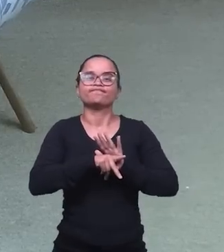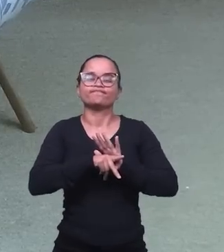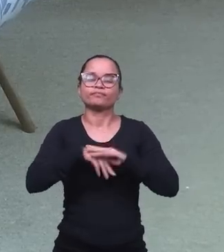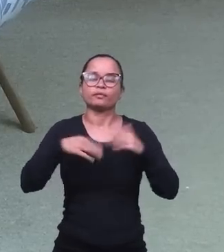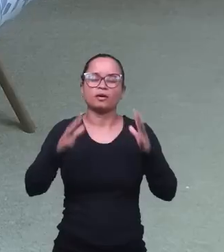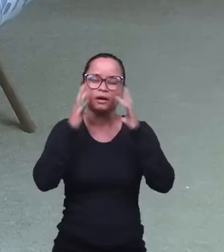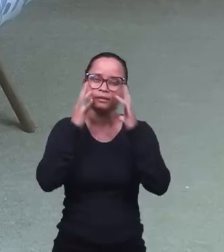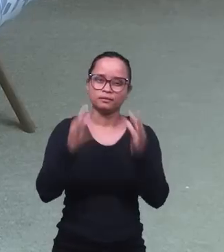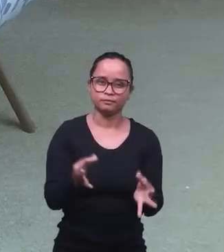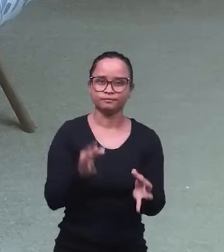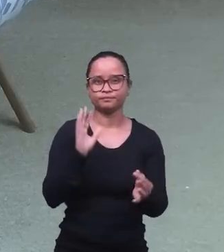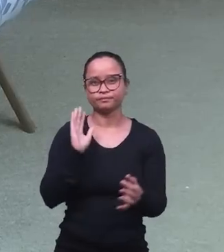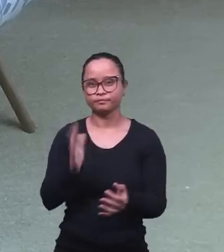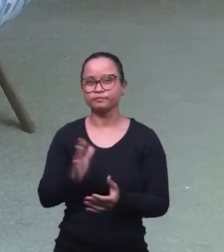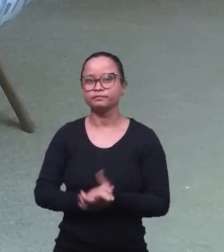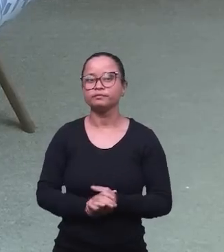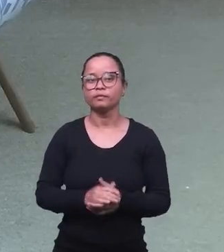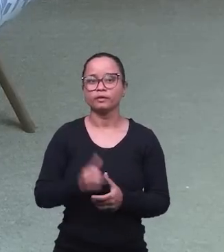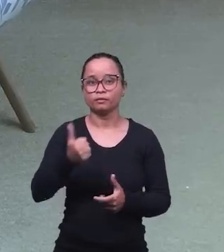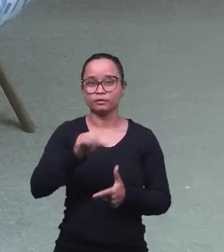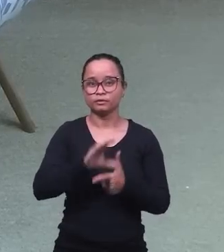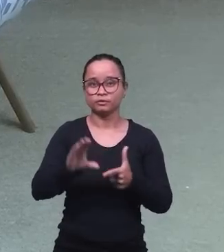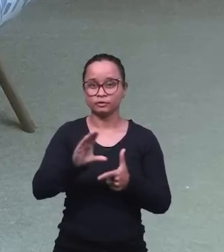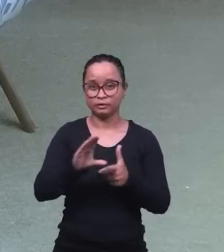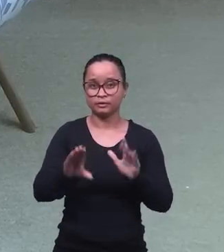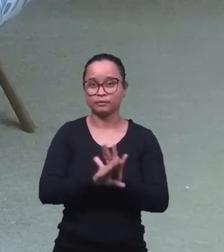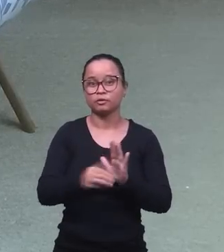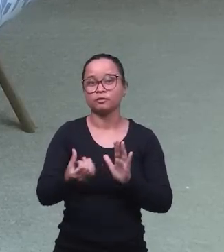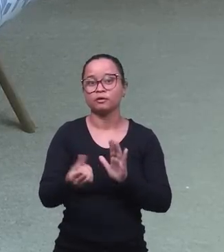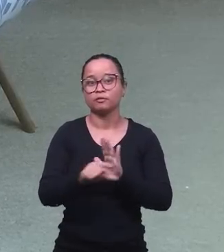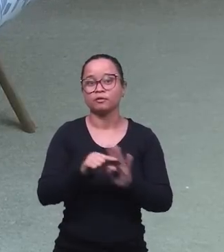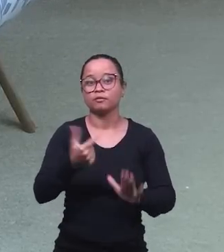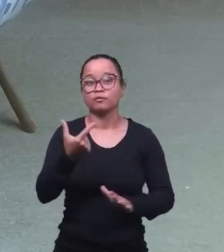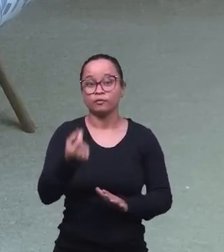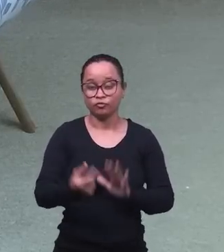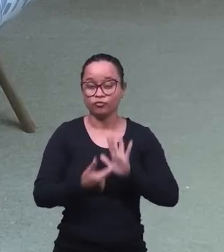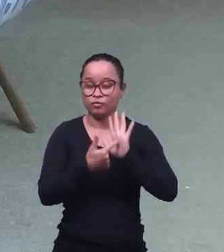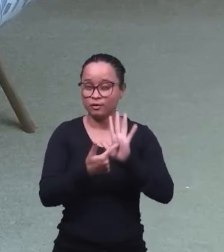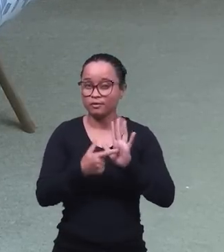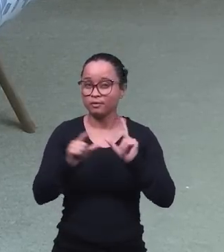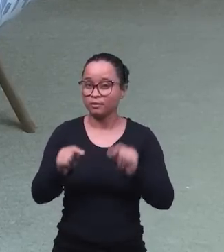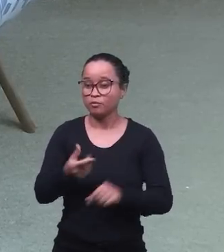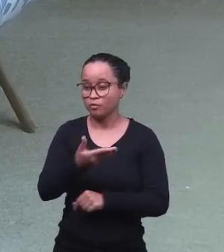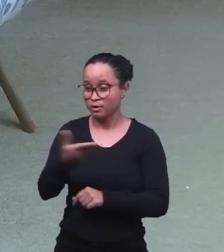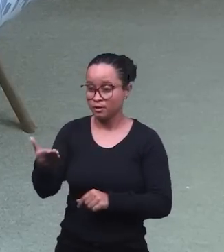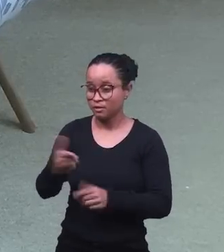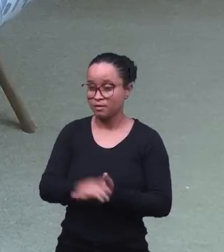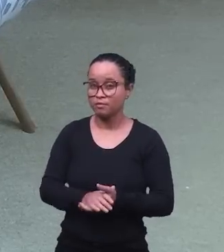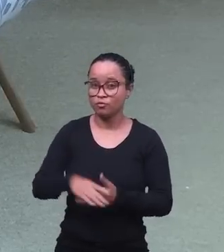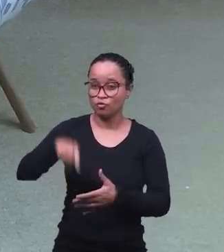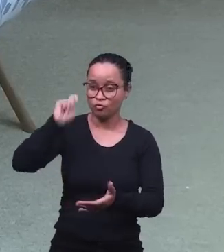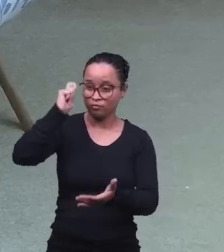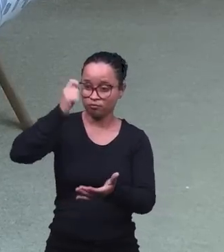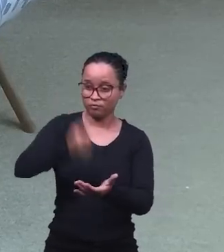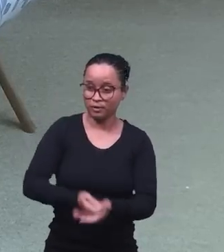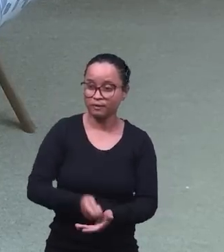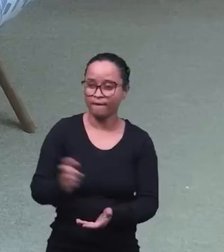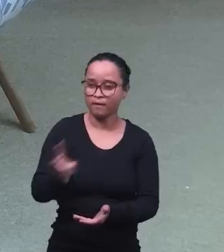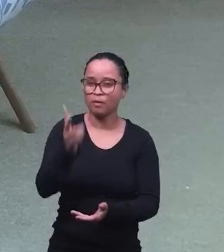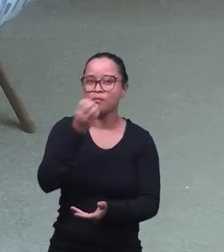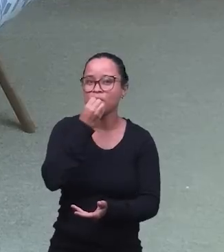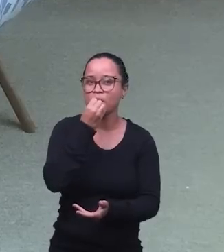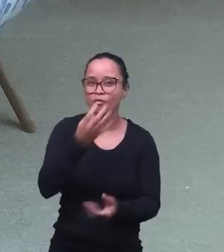Então, nós observamos, por exemplo, em 1 Coríntios, capítulo 6, verso 20, que diz assim: porque fostes comprado por bom